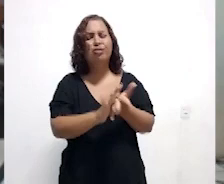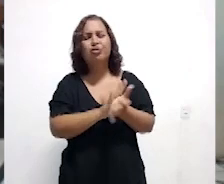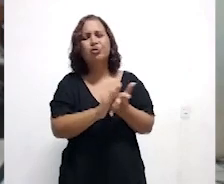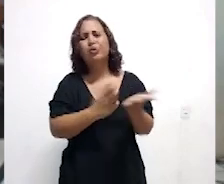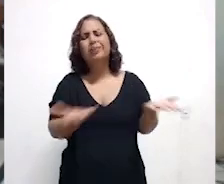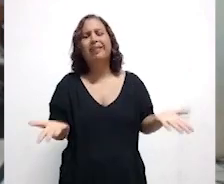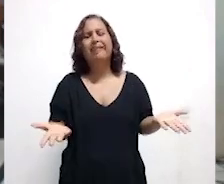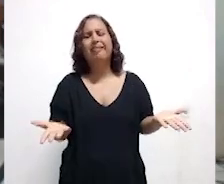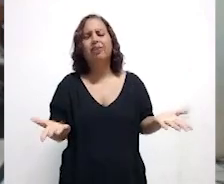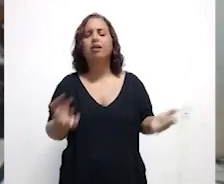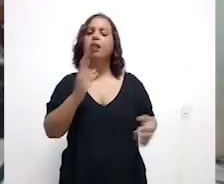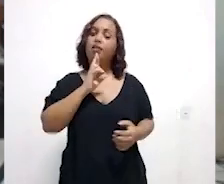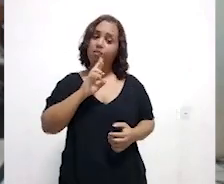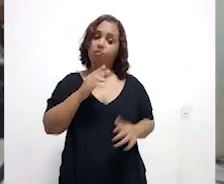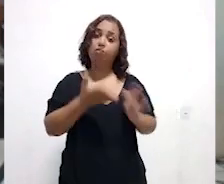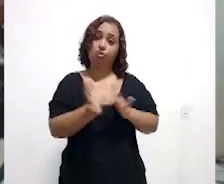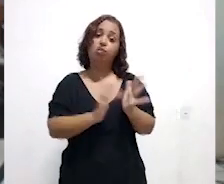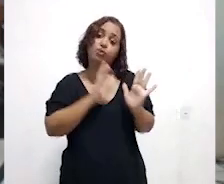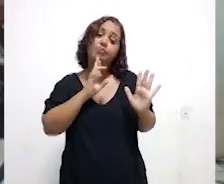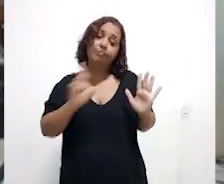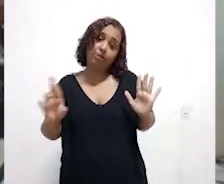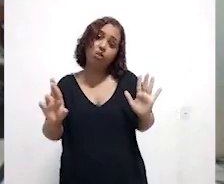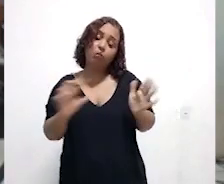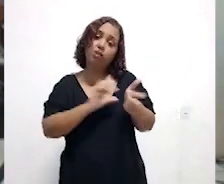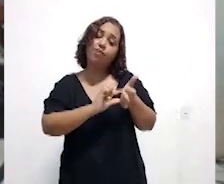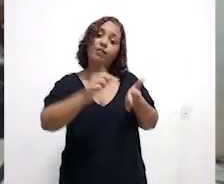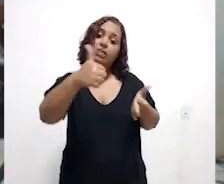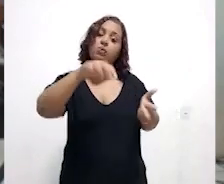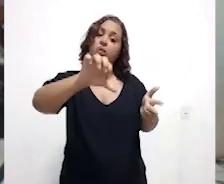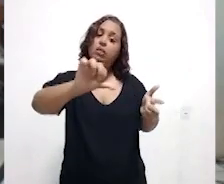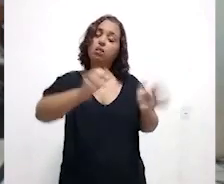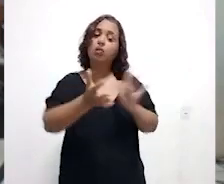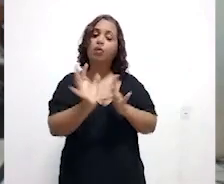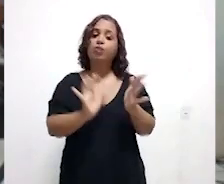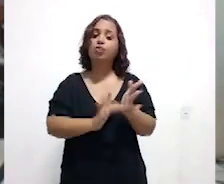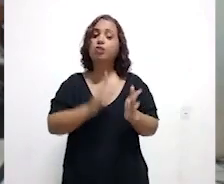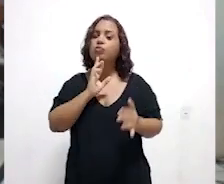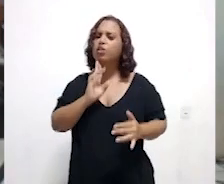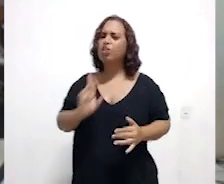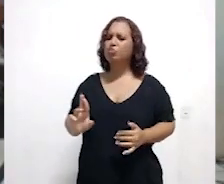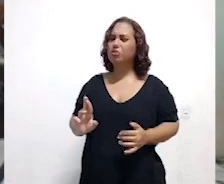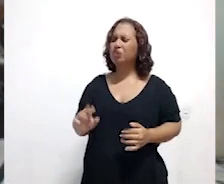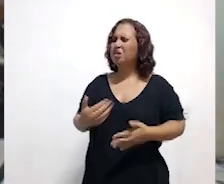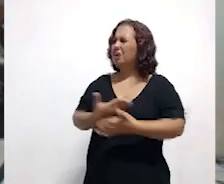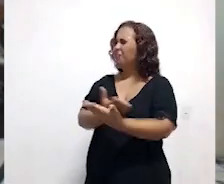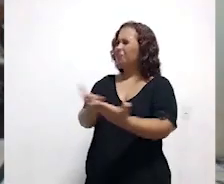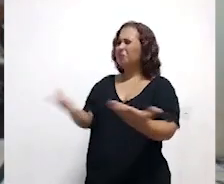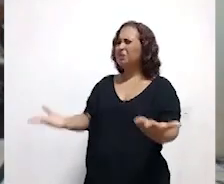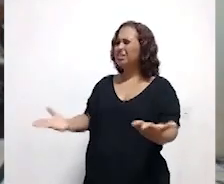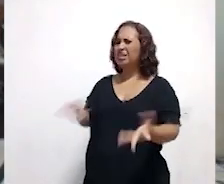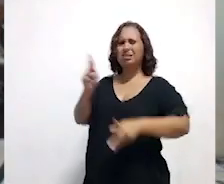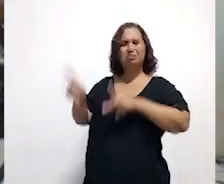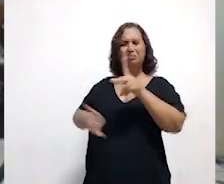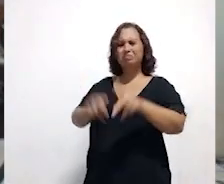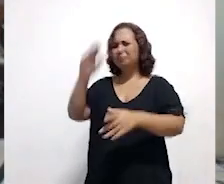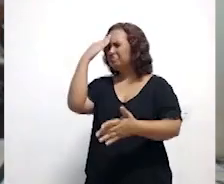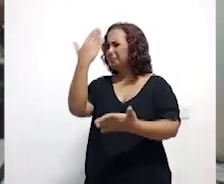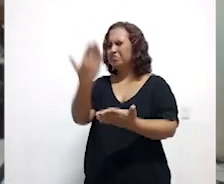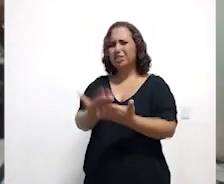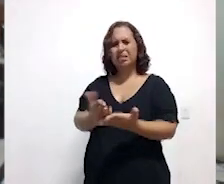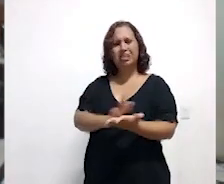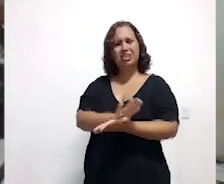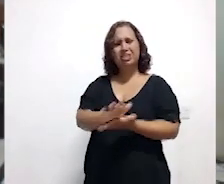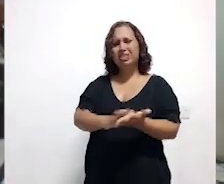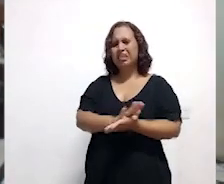resposta, né? Verso 19. Respondeu Jesus: ó geração incrédula, até